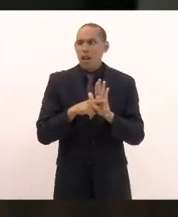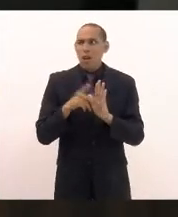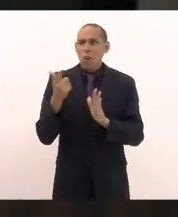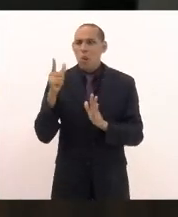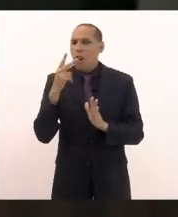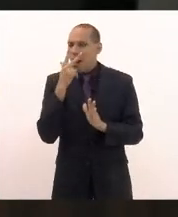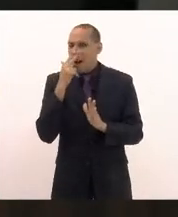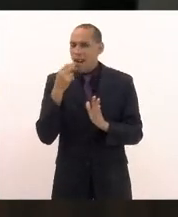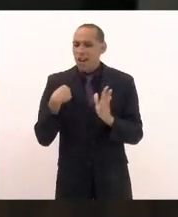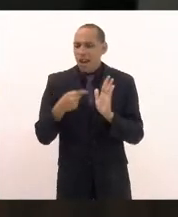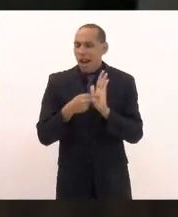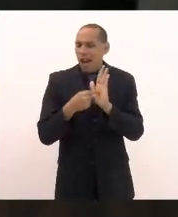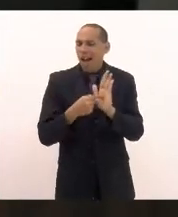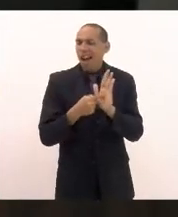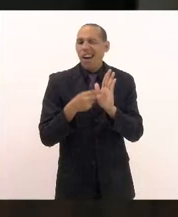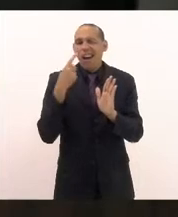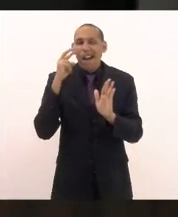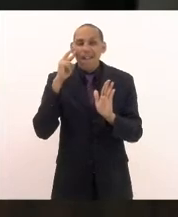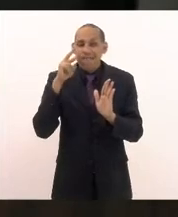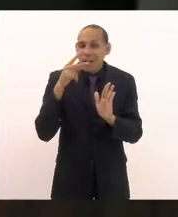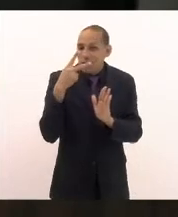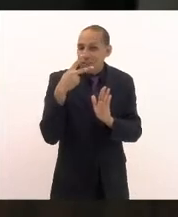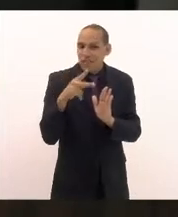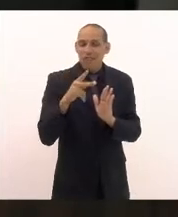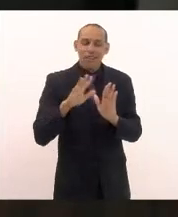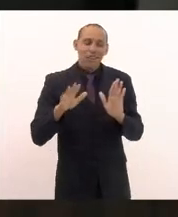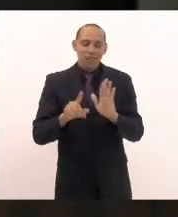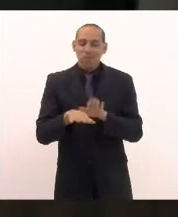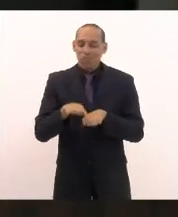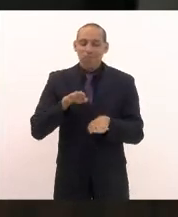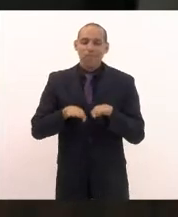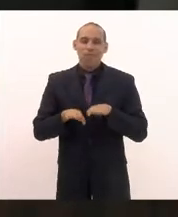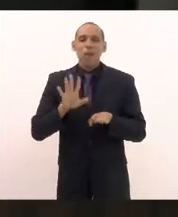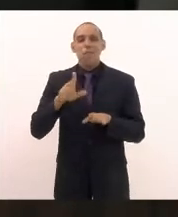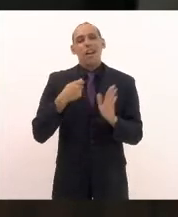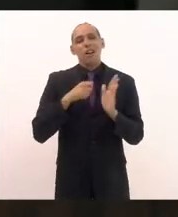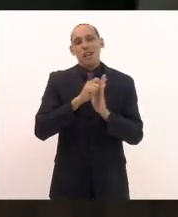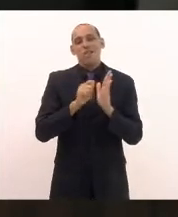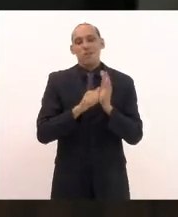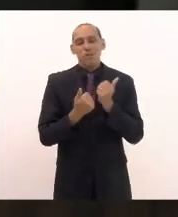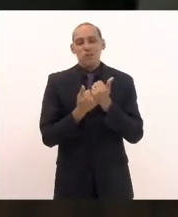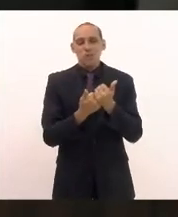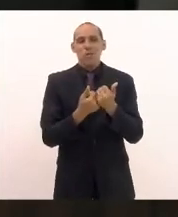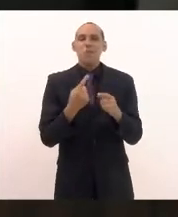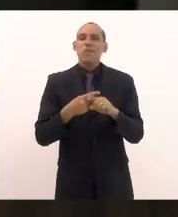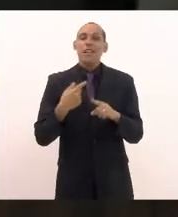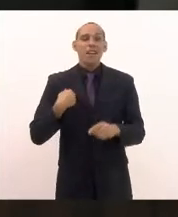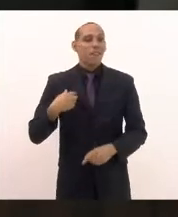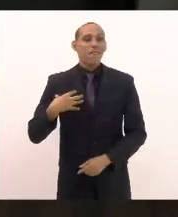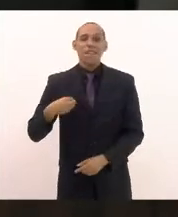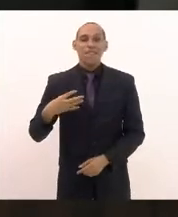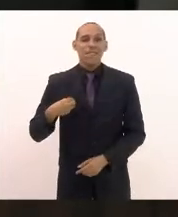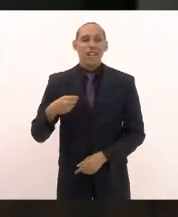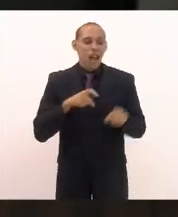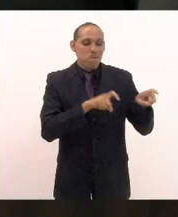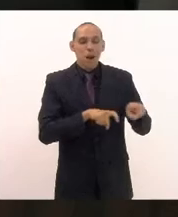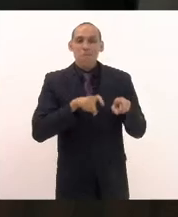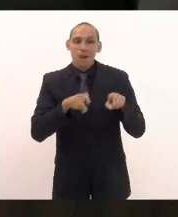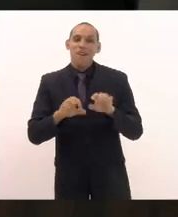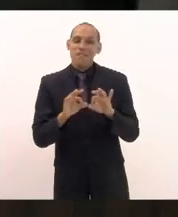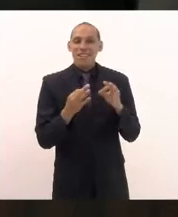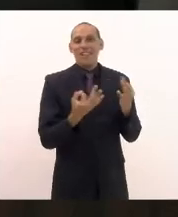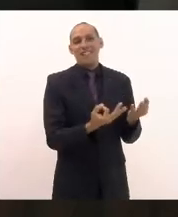que já tinha um seu e recuei. Mas gostaria de pedir a coautoria, porque sou filha de agricultor